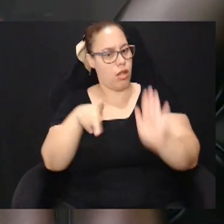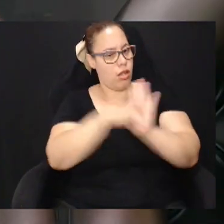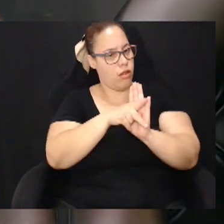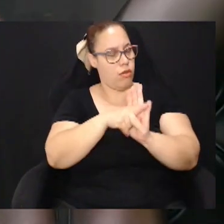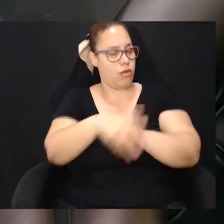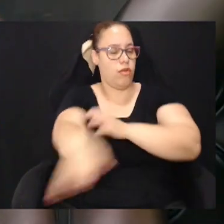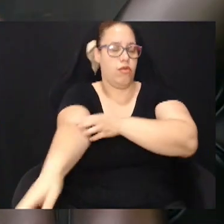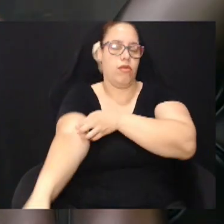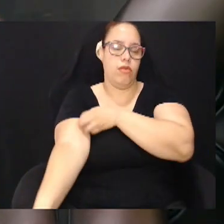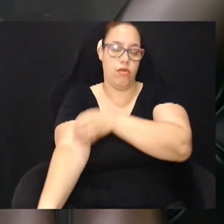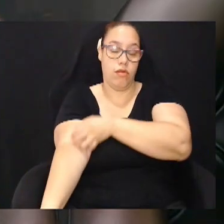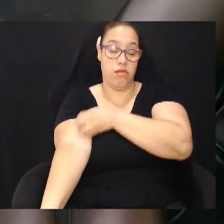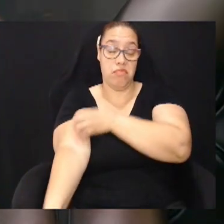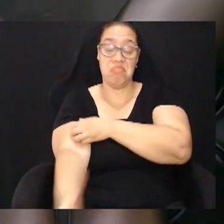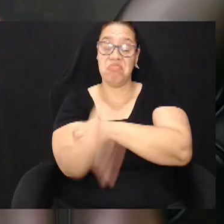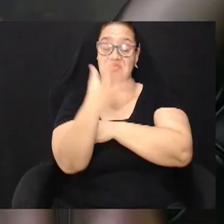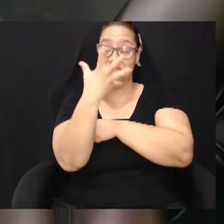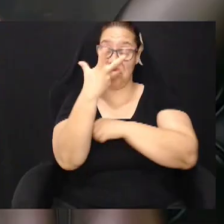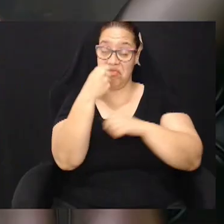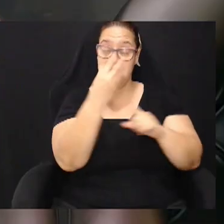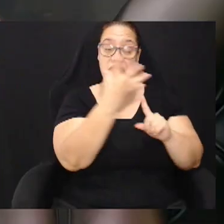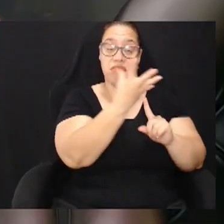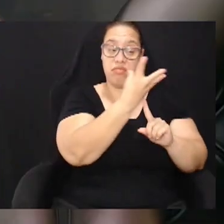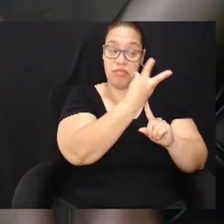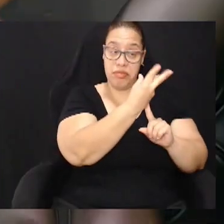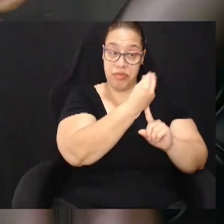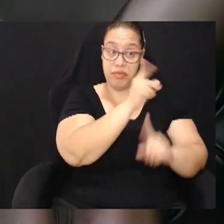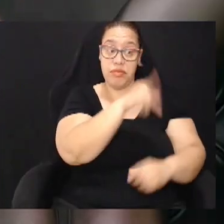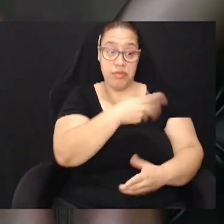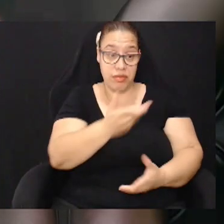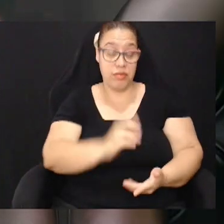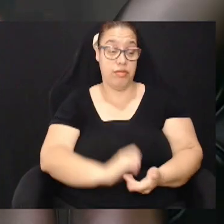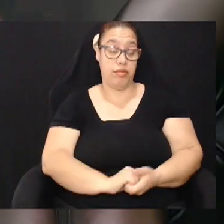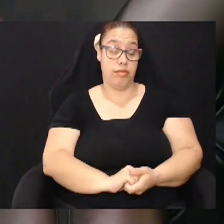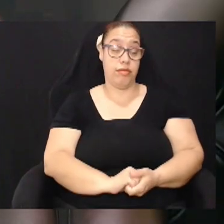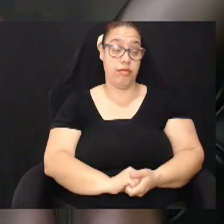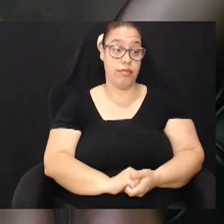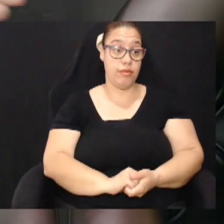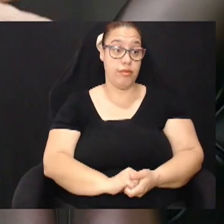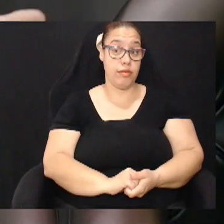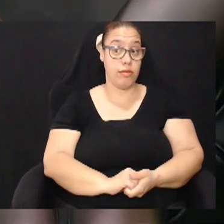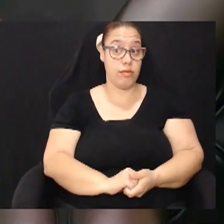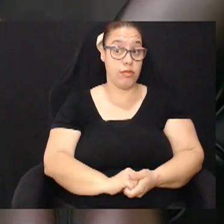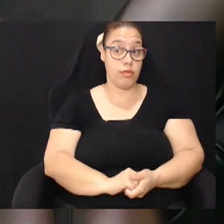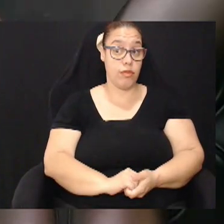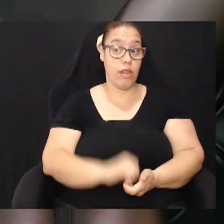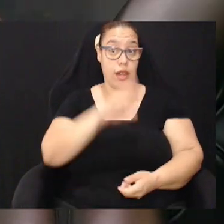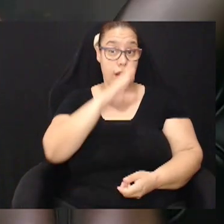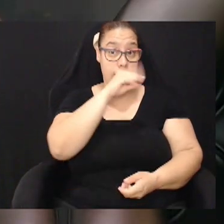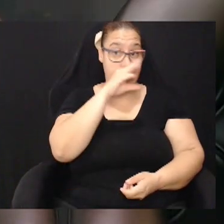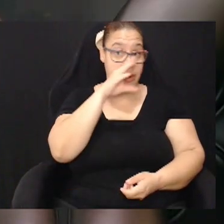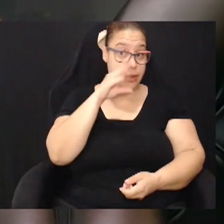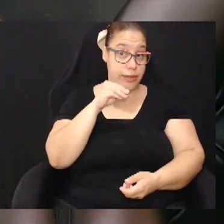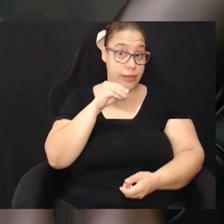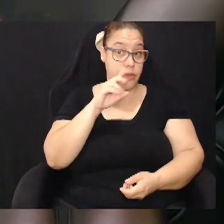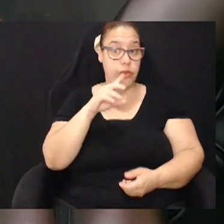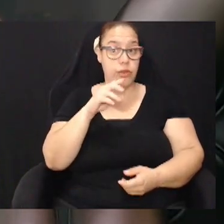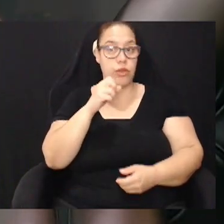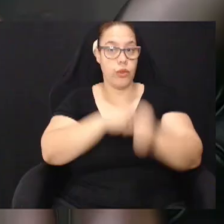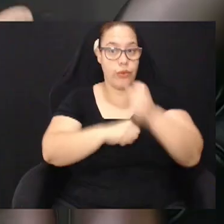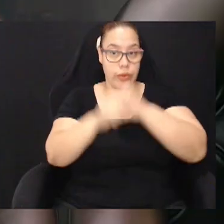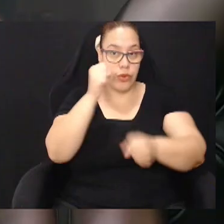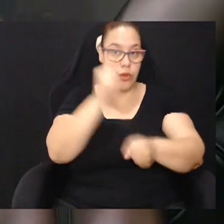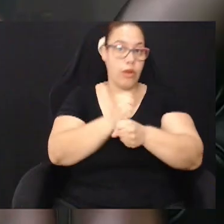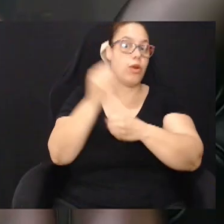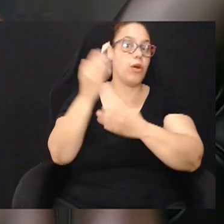a beleza da arte, né? Essa outra série, Adolescência, do ano passado, exato. né? Mexeu Como